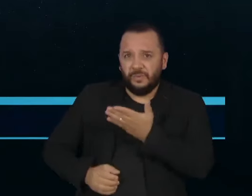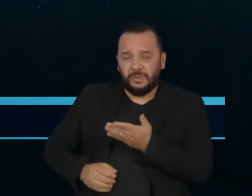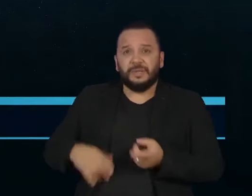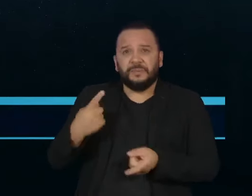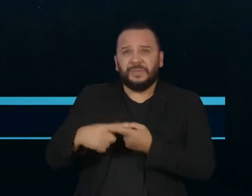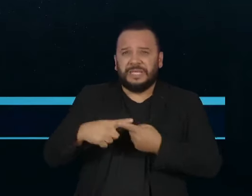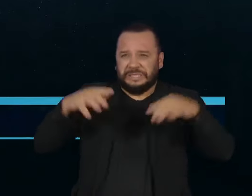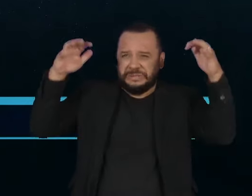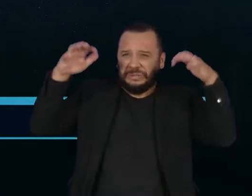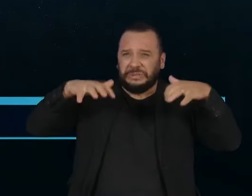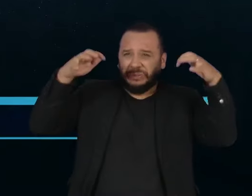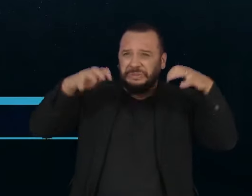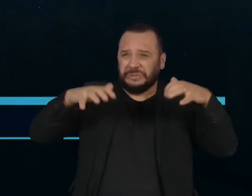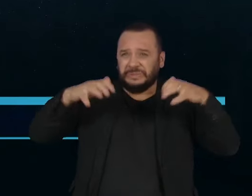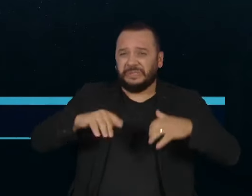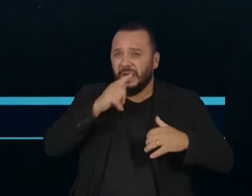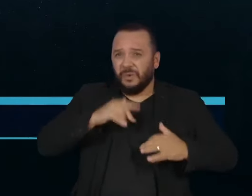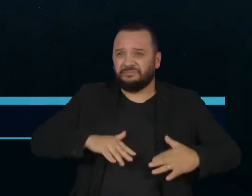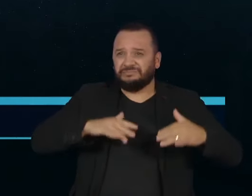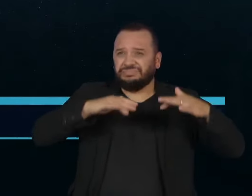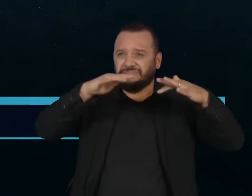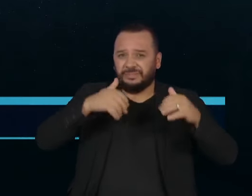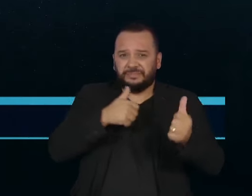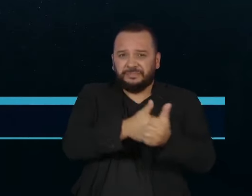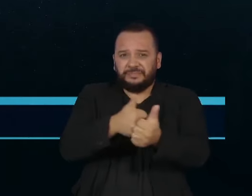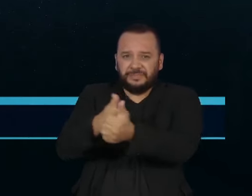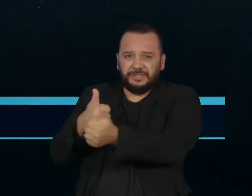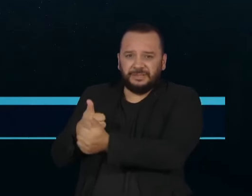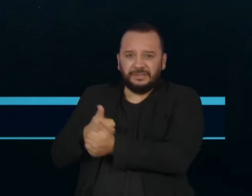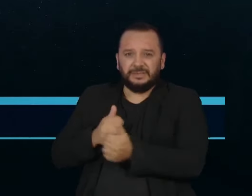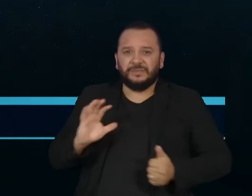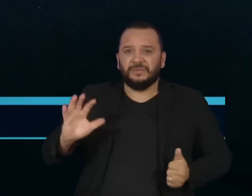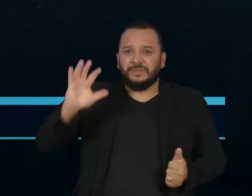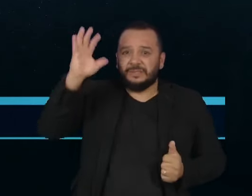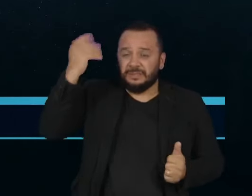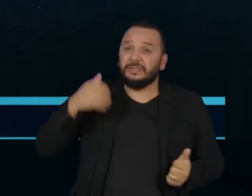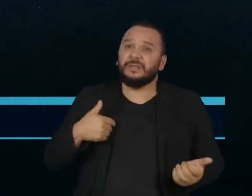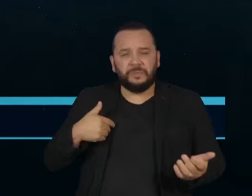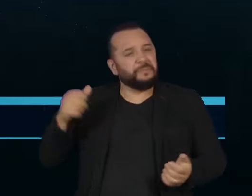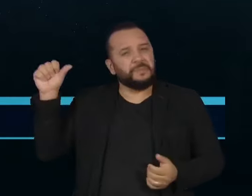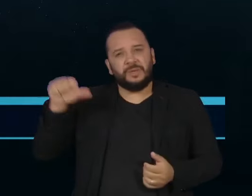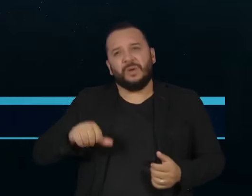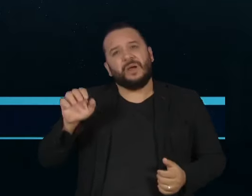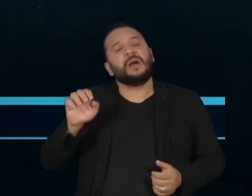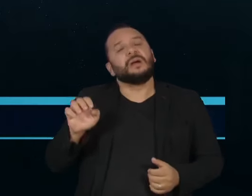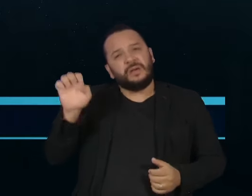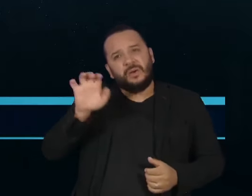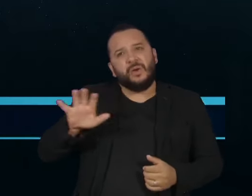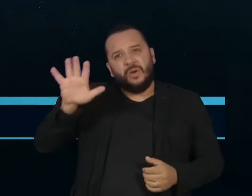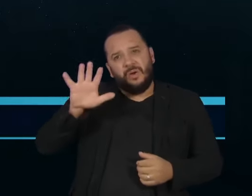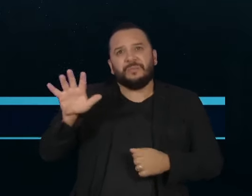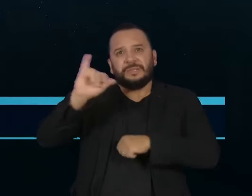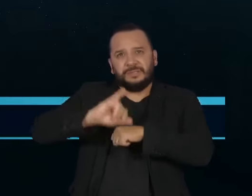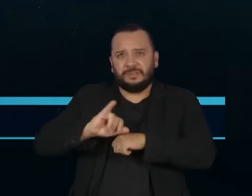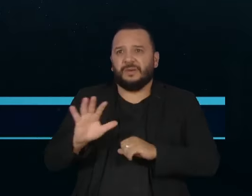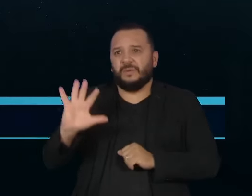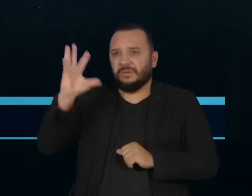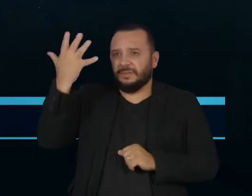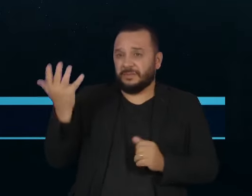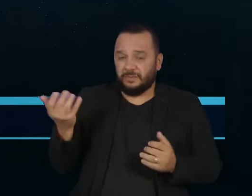debaixo d'água, como aconteceu com as regiões vizinhas. É a pior enchente que a Europa Central sofreu nos últimos anos. O